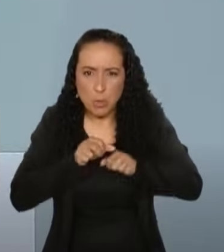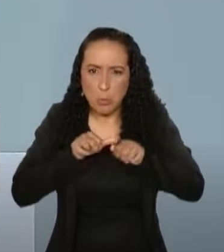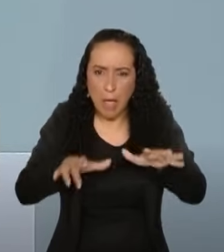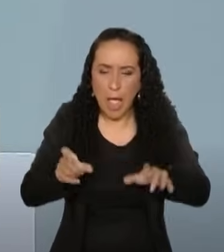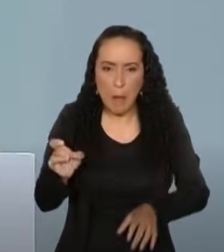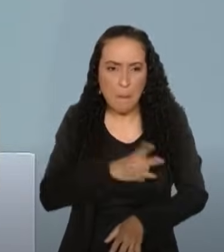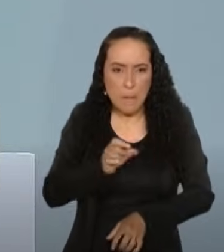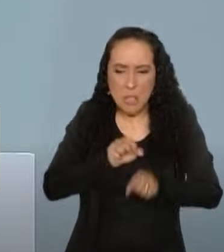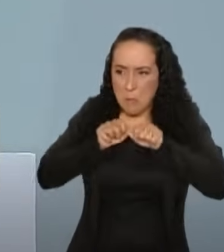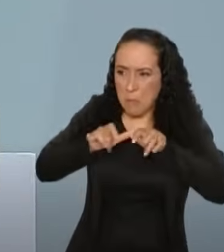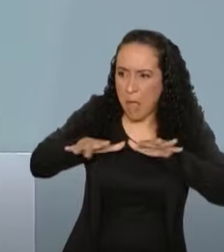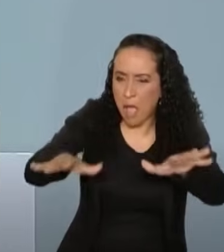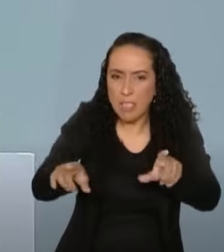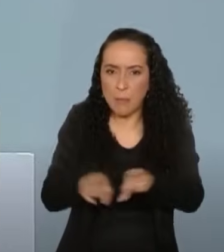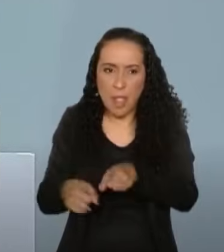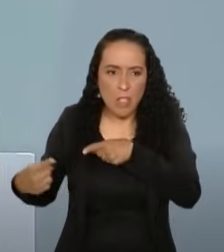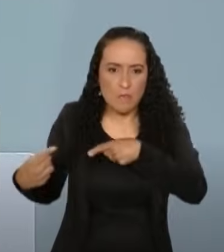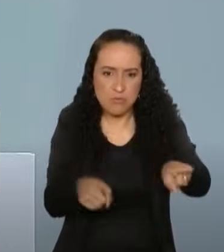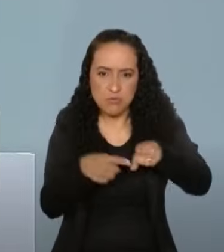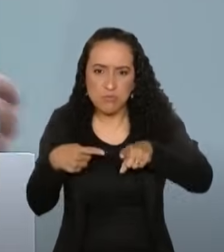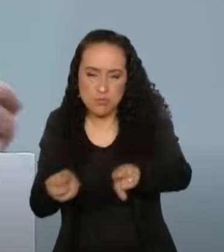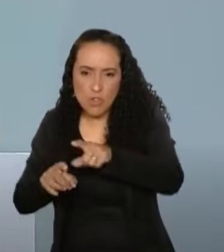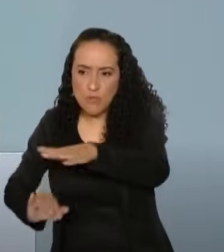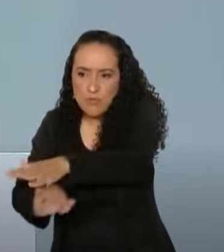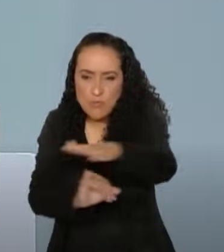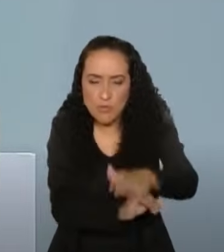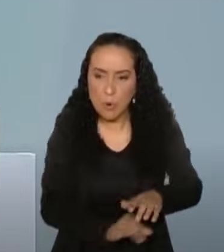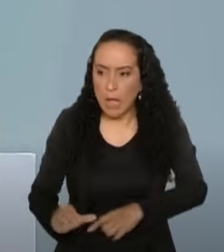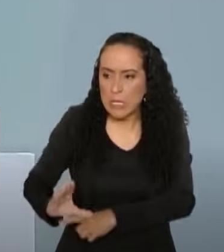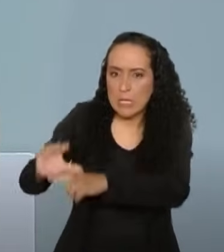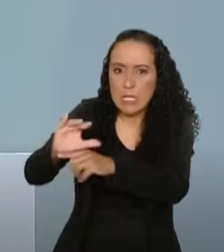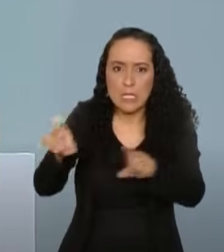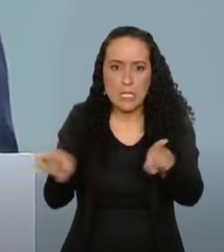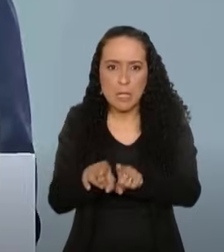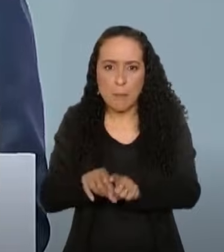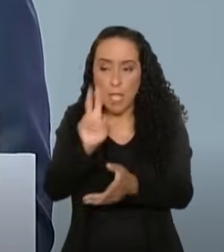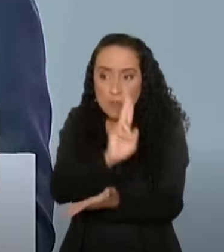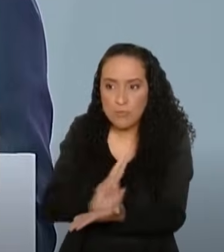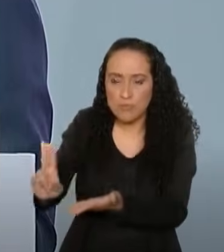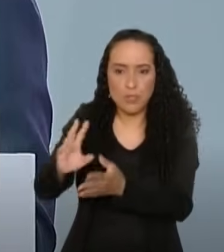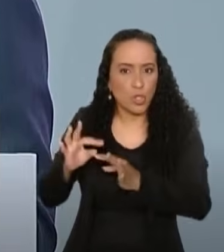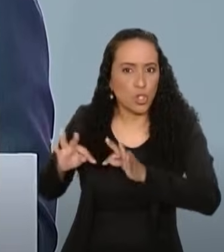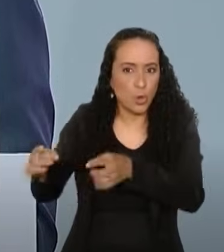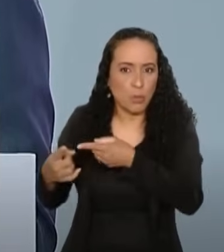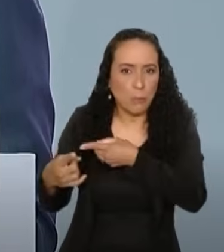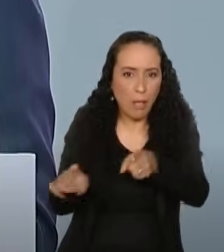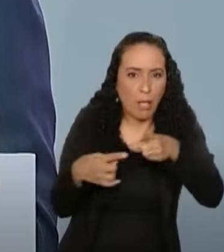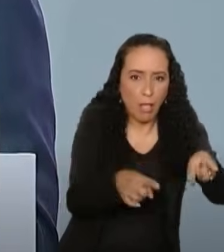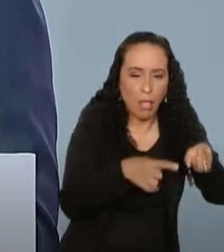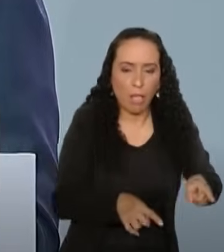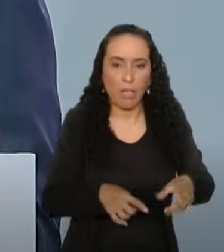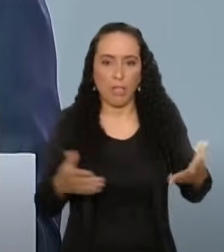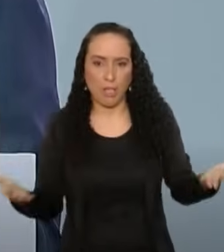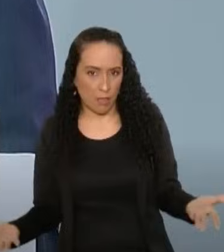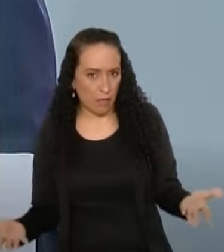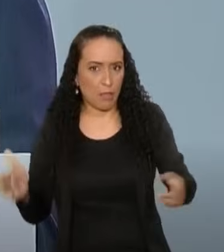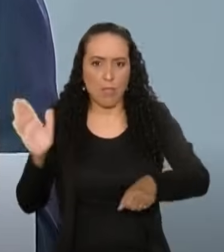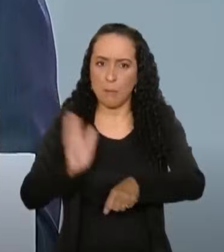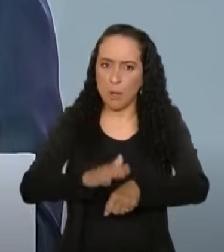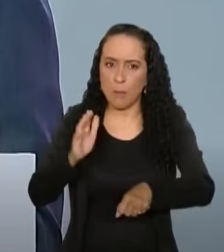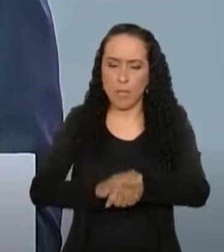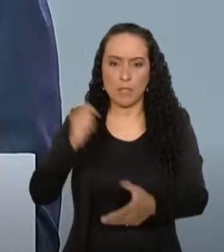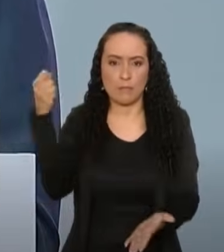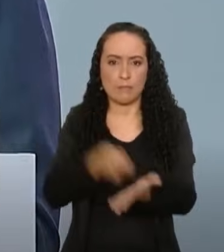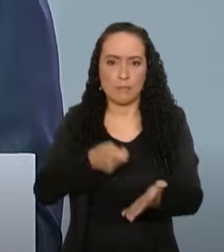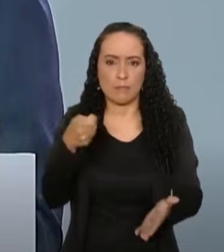medo, atacam as instituições, a ciência e as universidades. É momento de impor